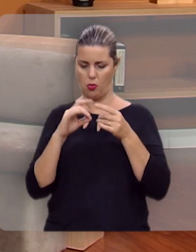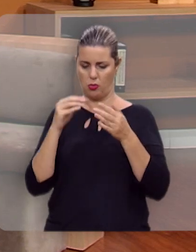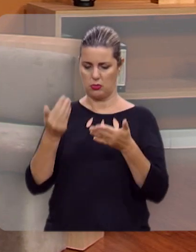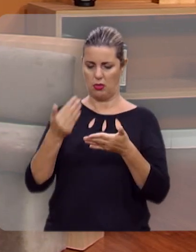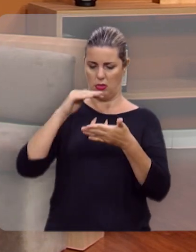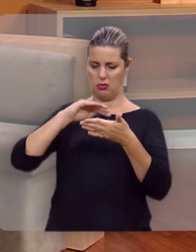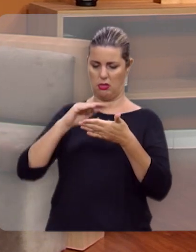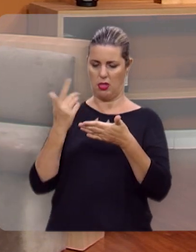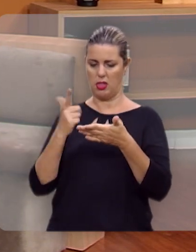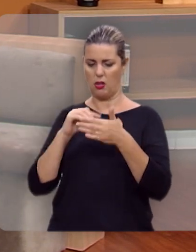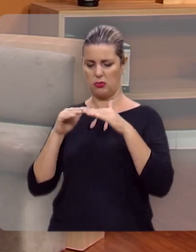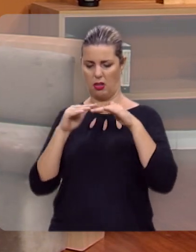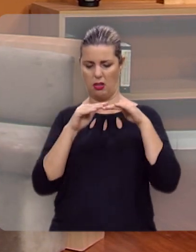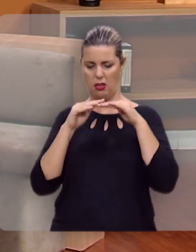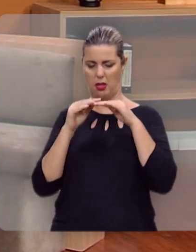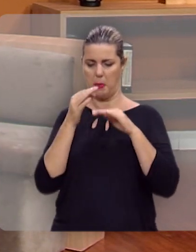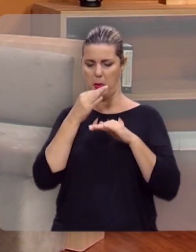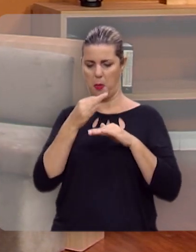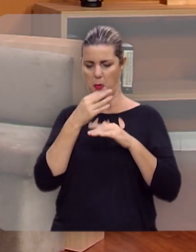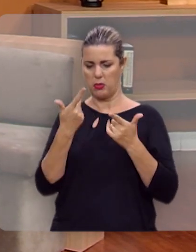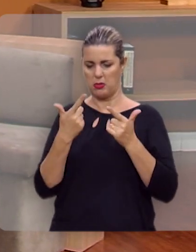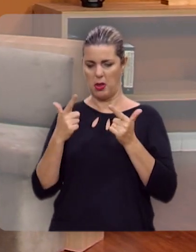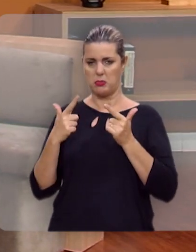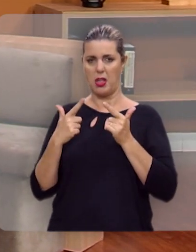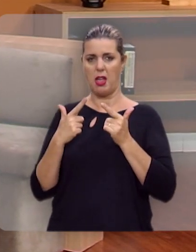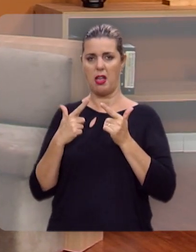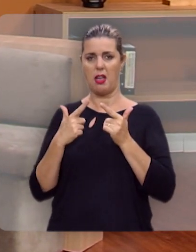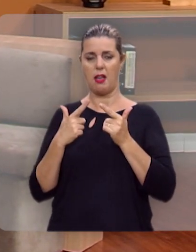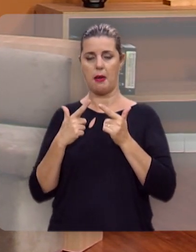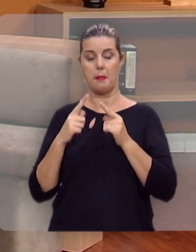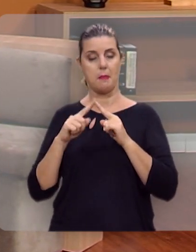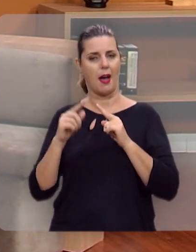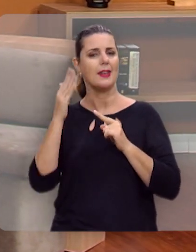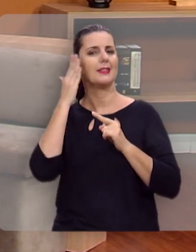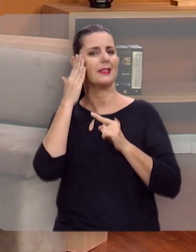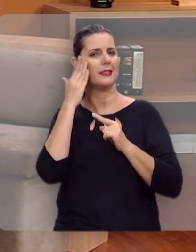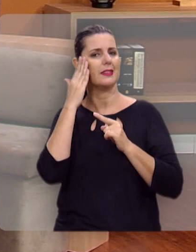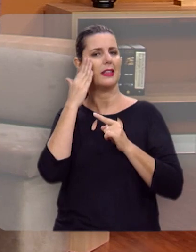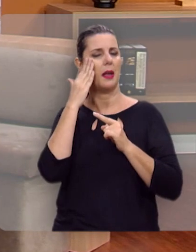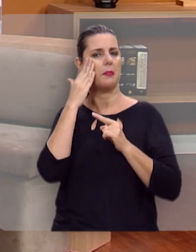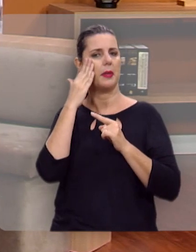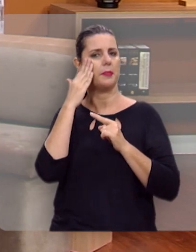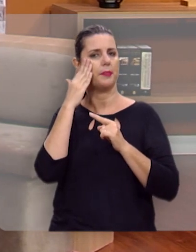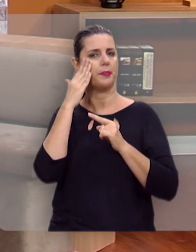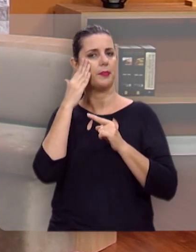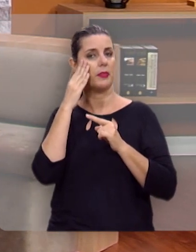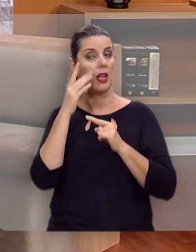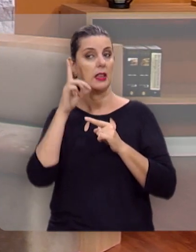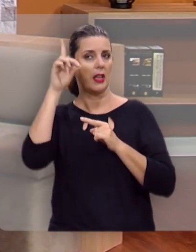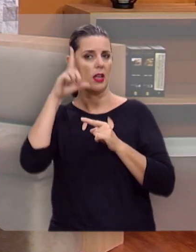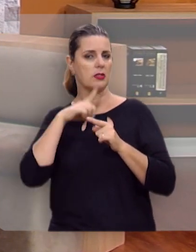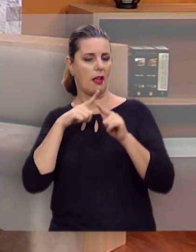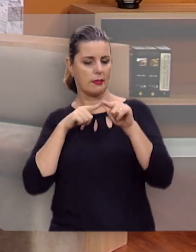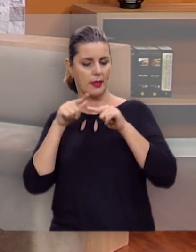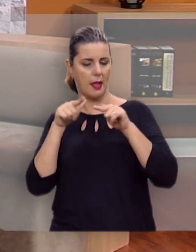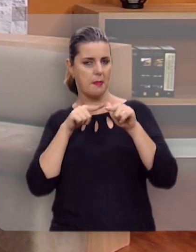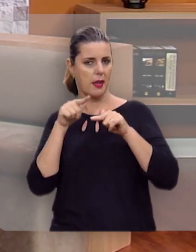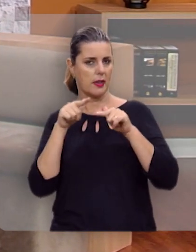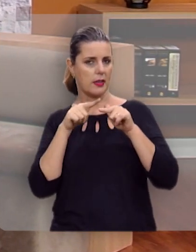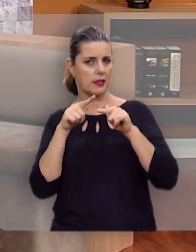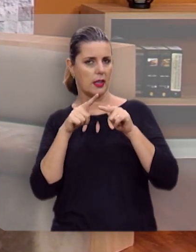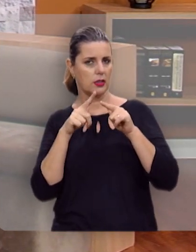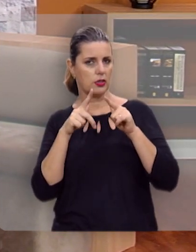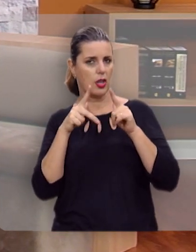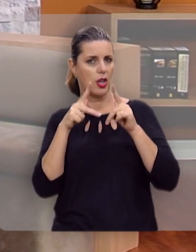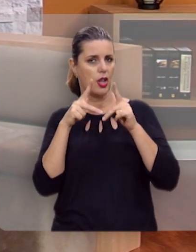estão soltas, não há harmonia, não há propósito. Mas saiba de uma coisa, Deus está